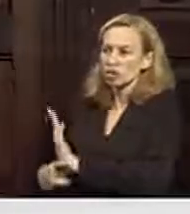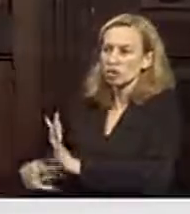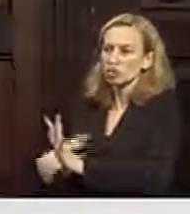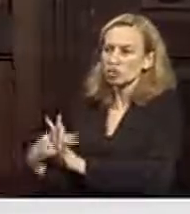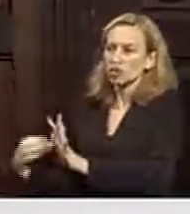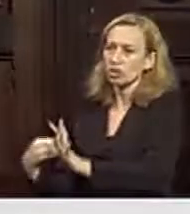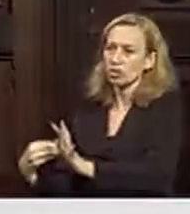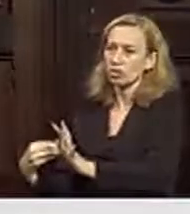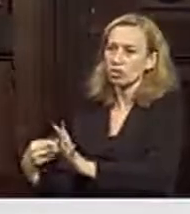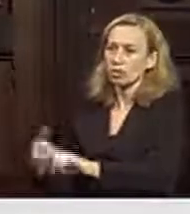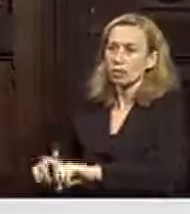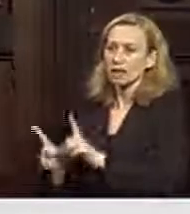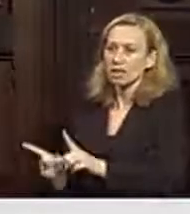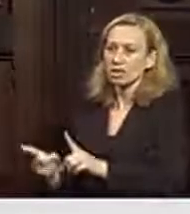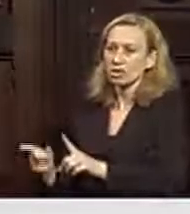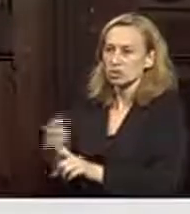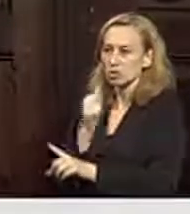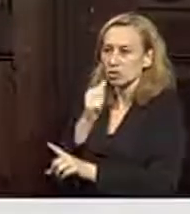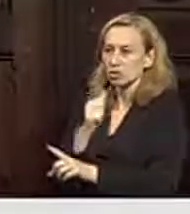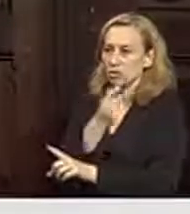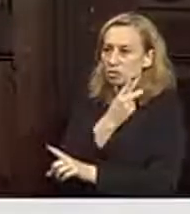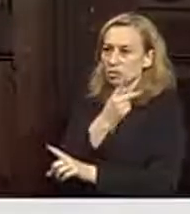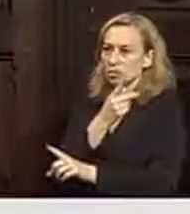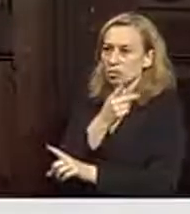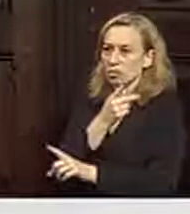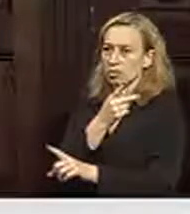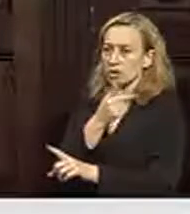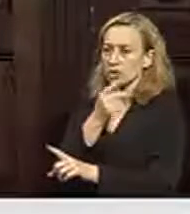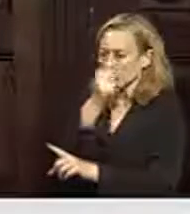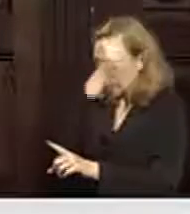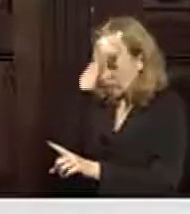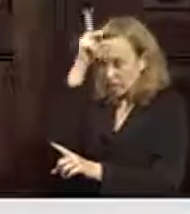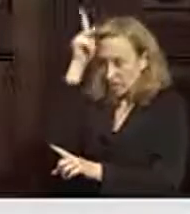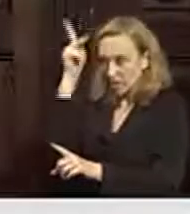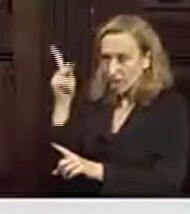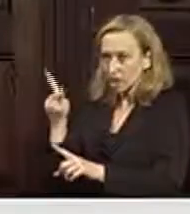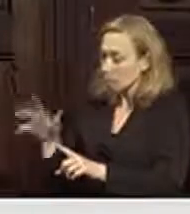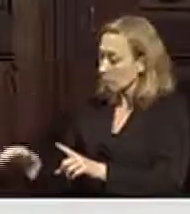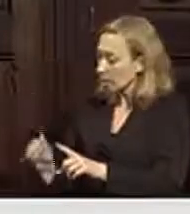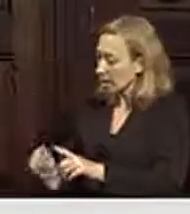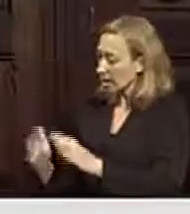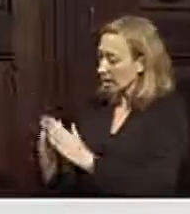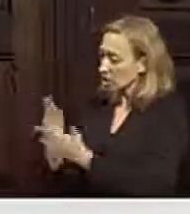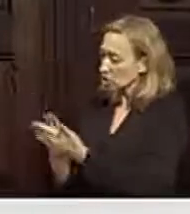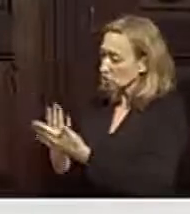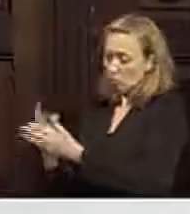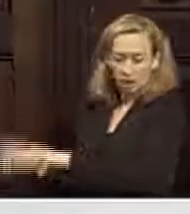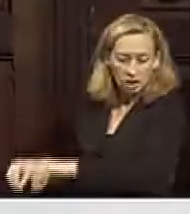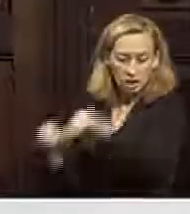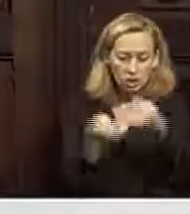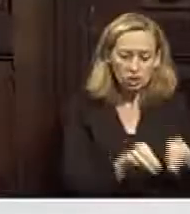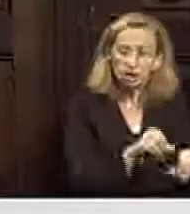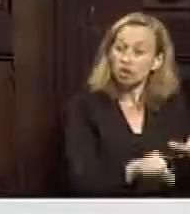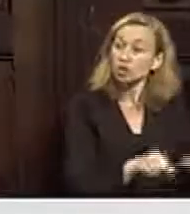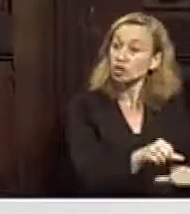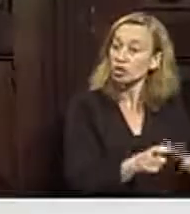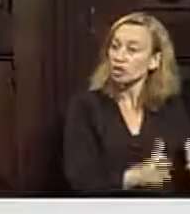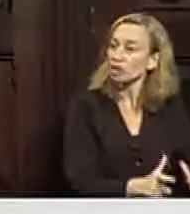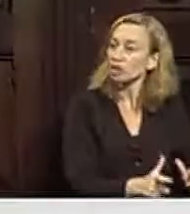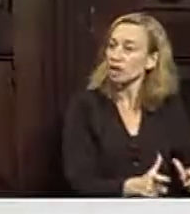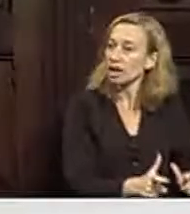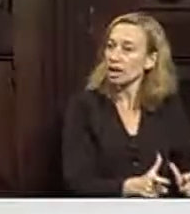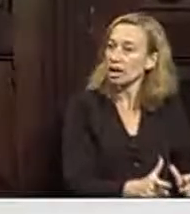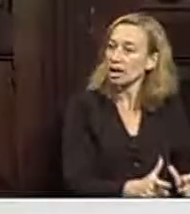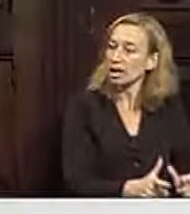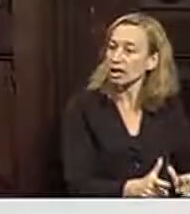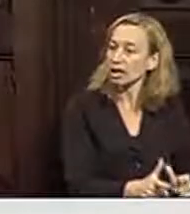Fluminense. Senhora presidente, senhores deputados, eu encerro aqui a minha fala manifestando a